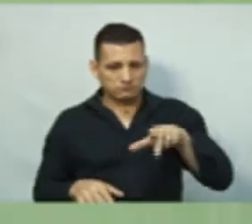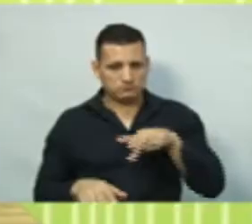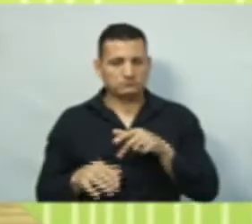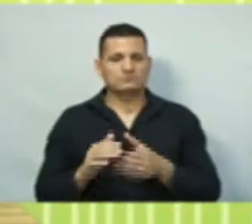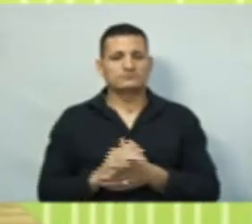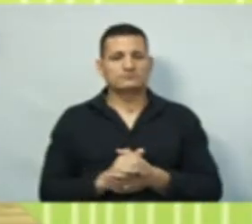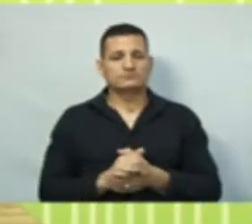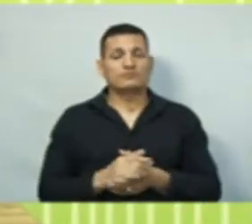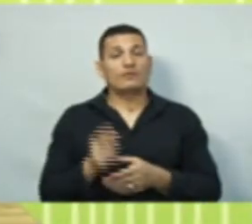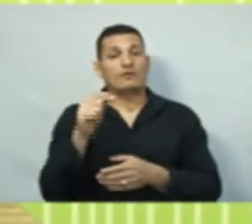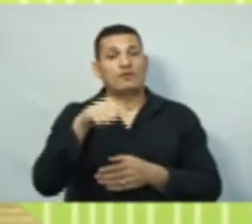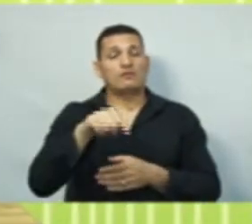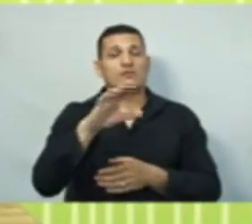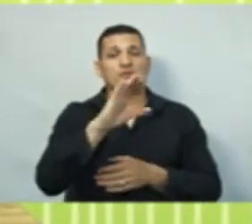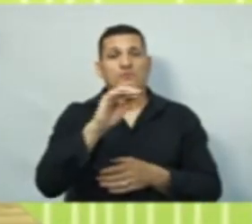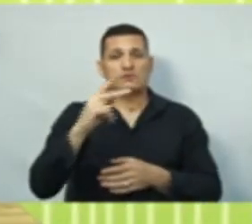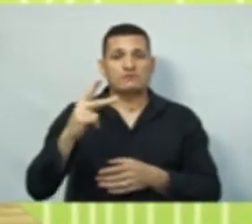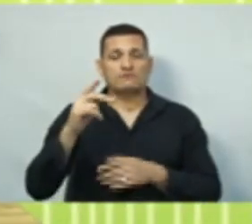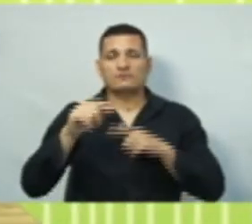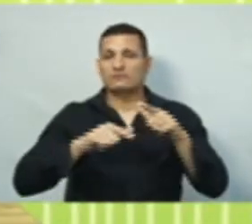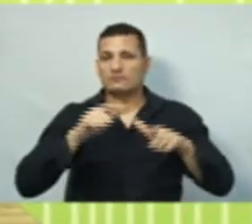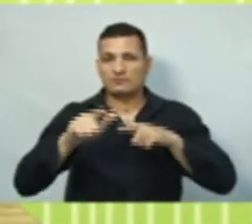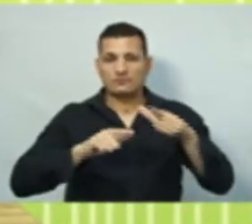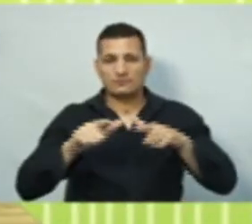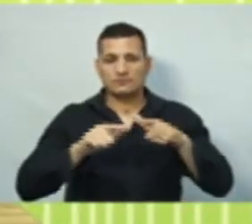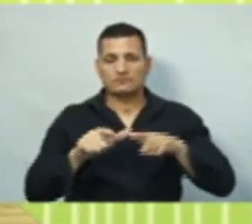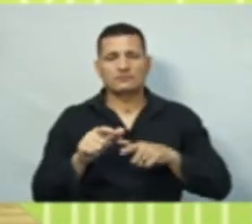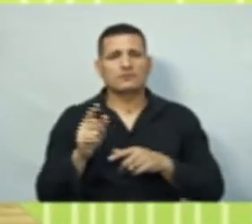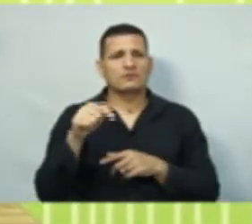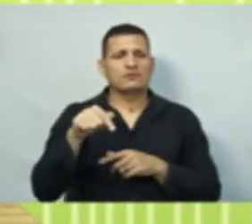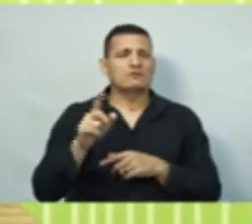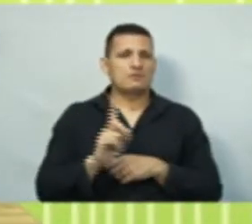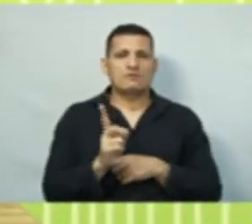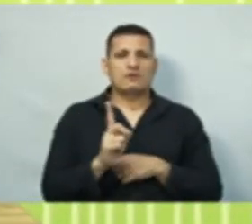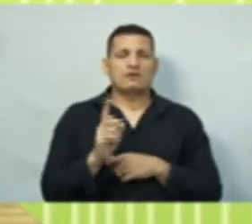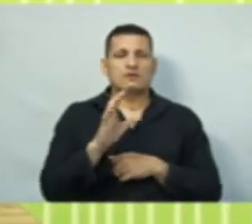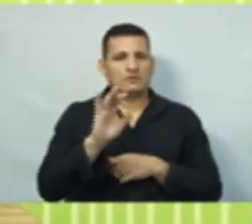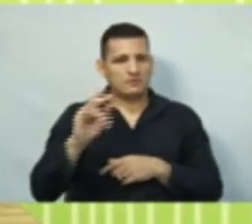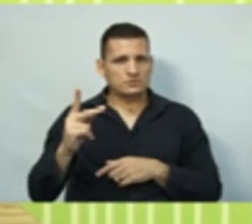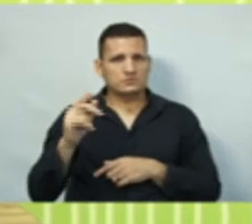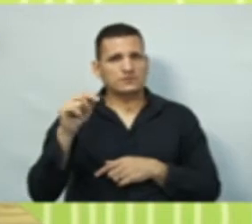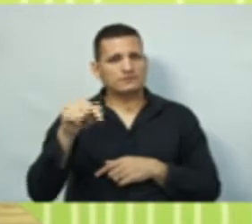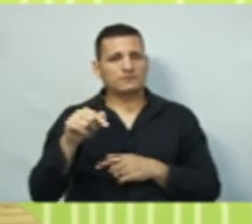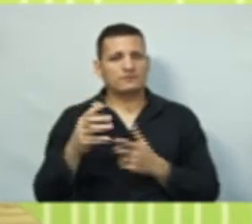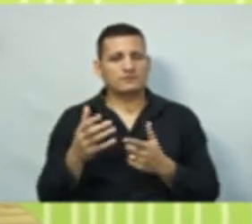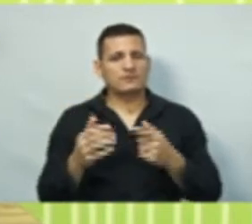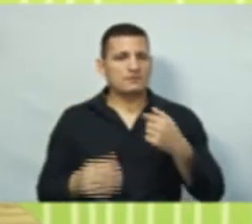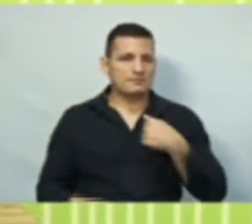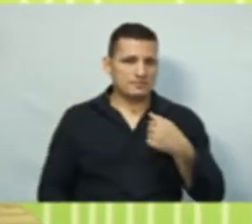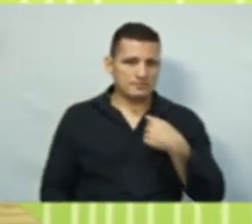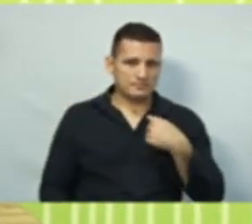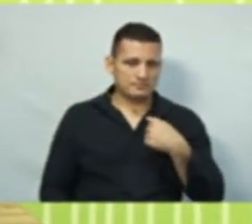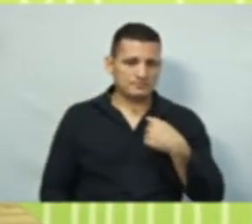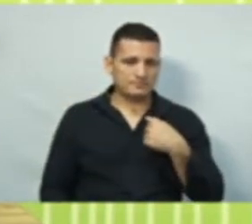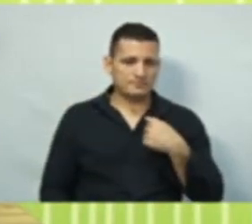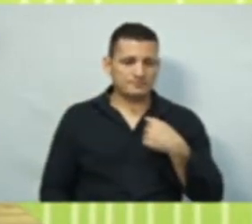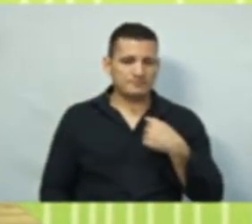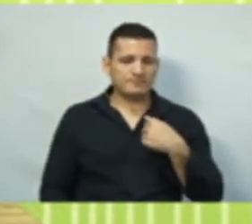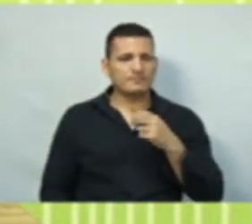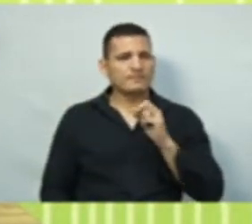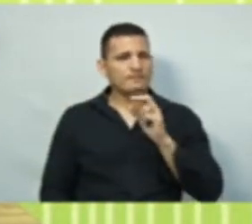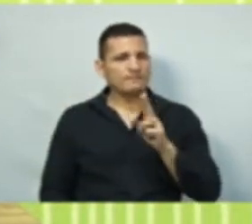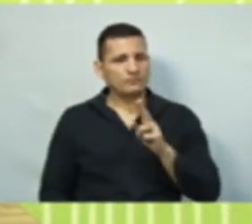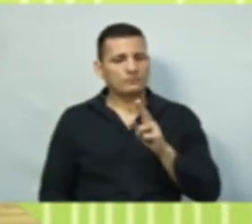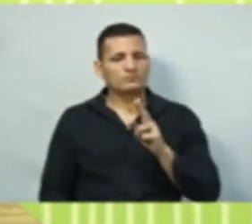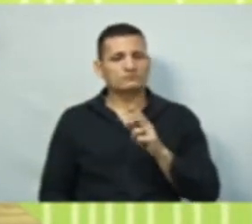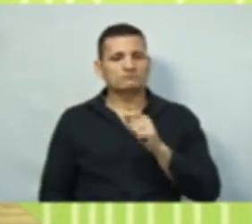nós estamos falando em cooperativas de trabalho, não é aquela cooperativa onde eu vou